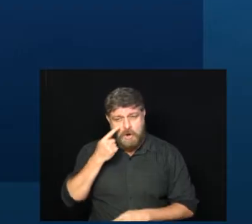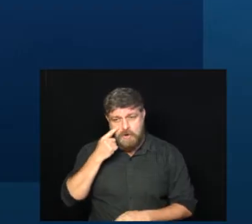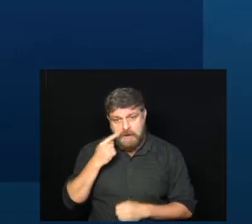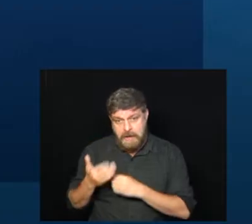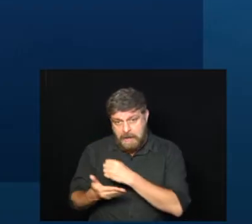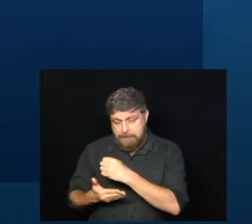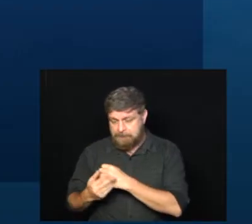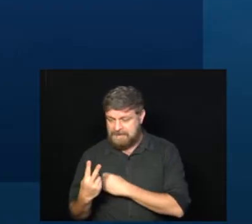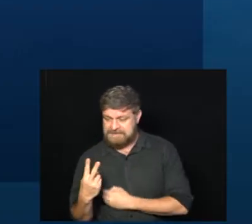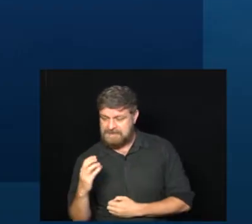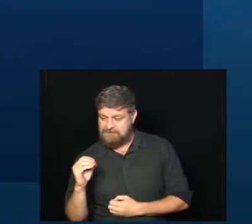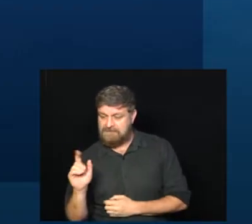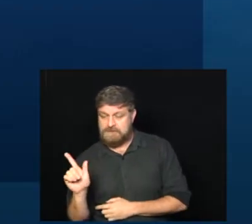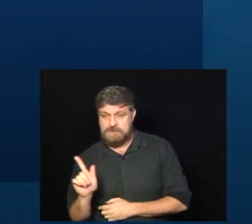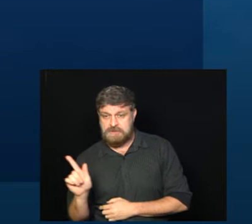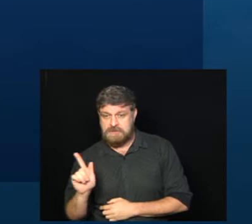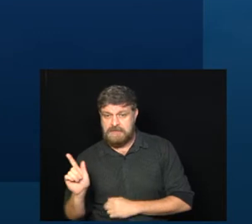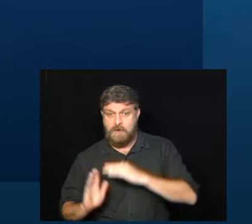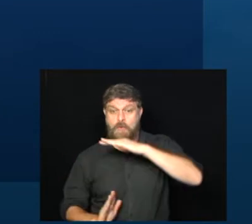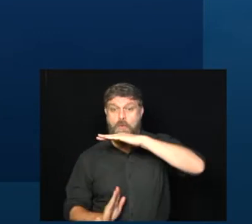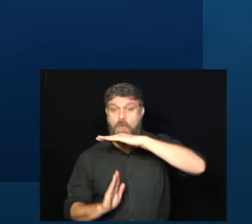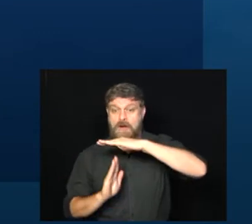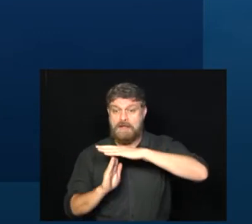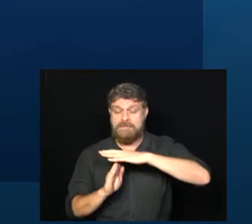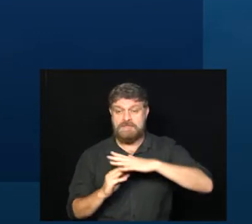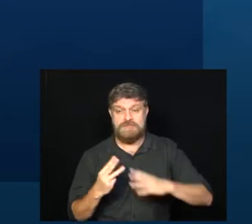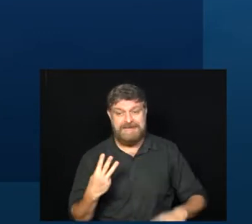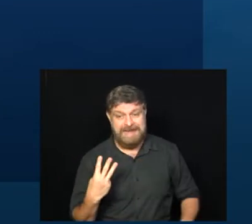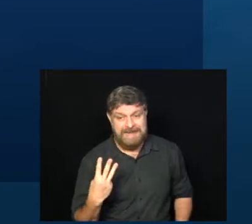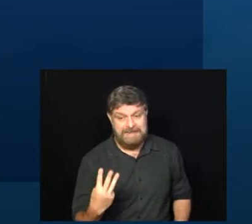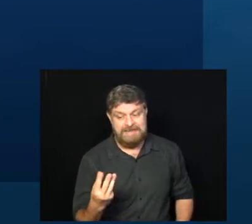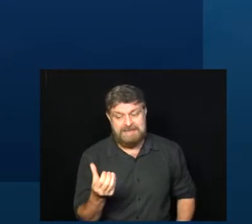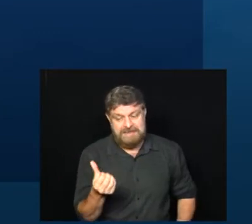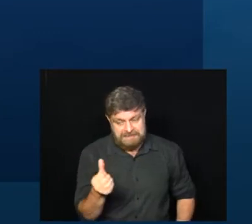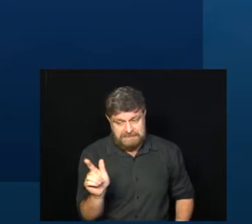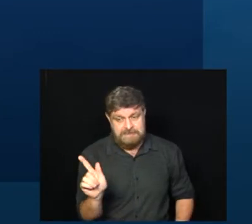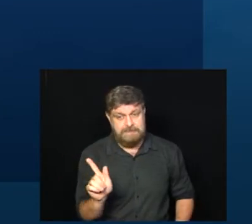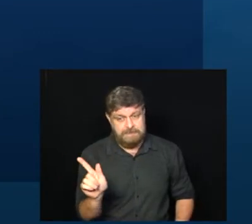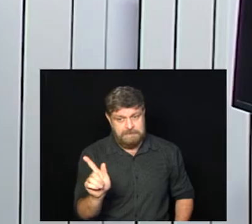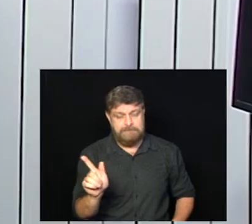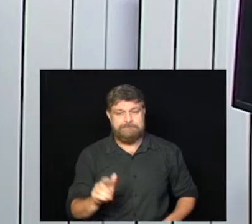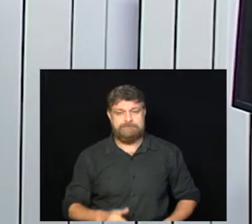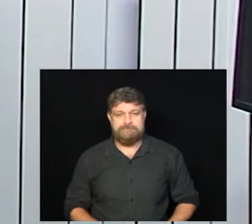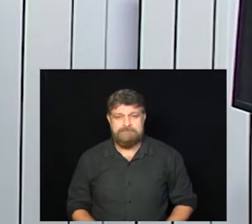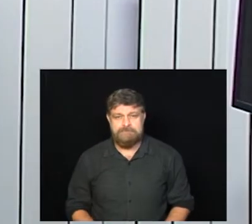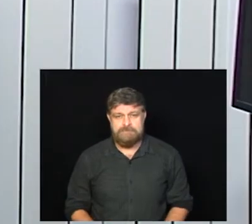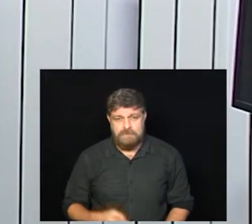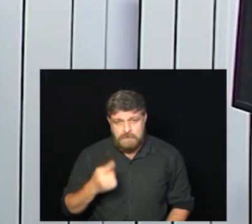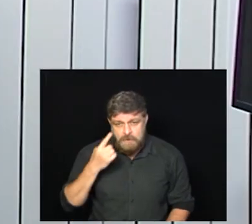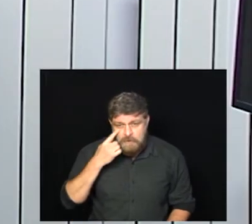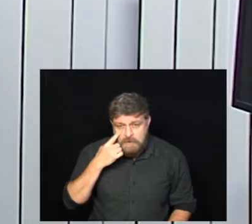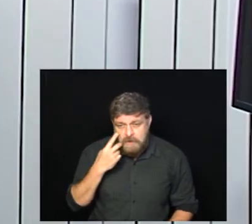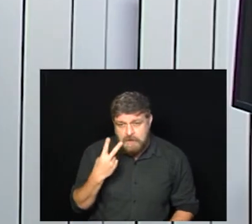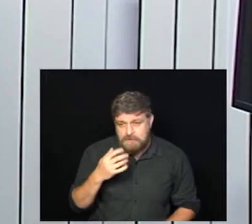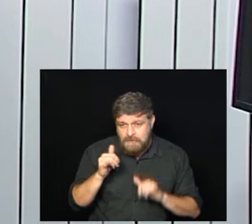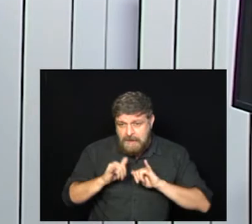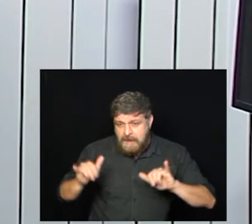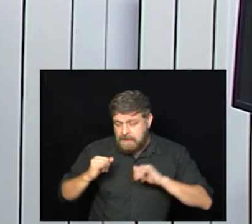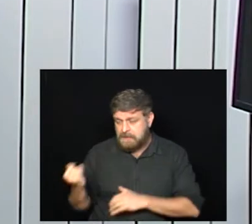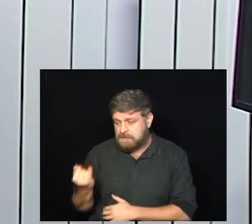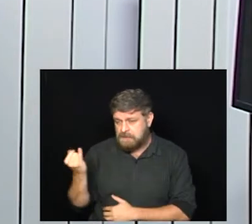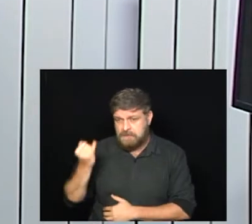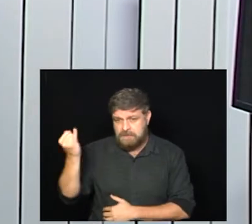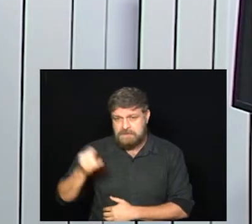de 20 graus e a máxima pode chegar aos 36. Olha só, 2 recados importantes,